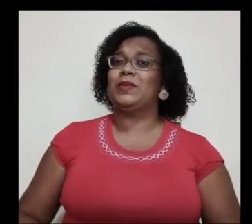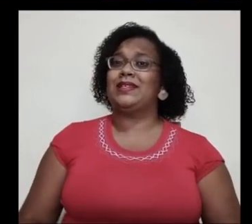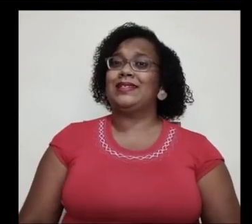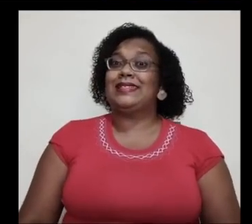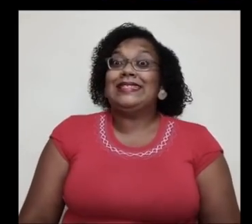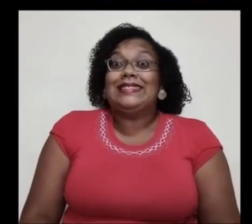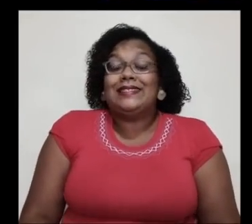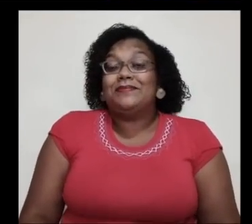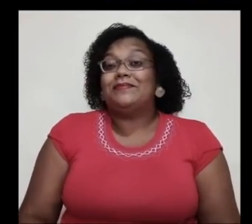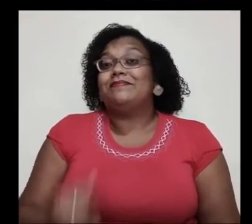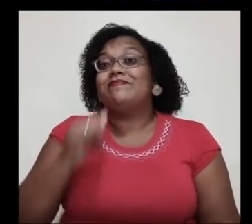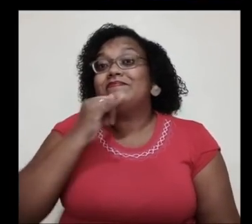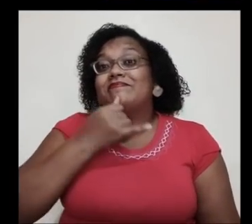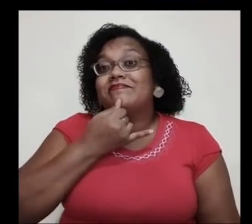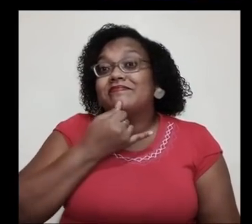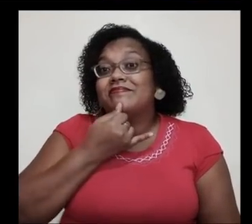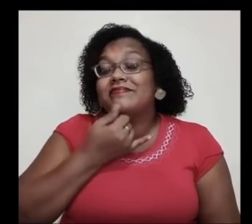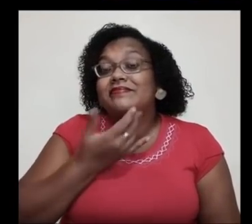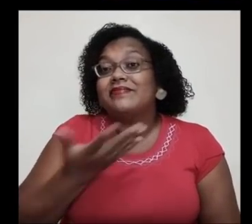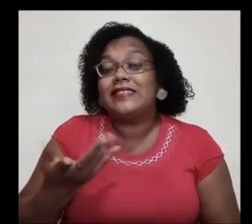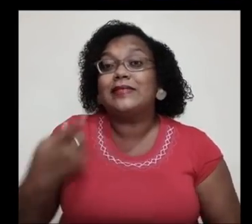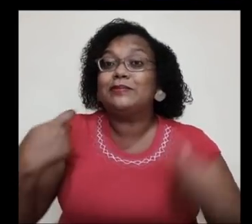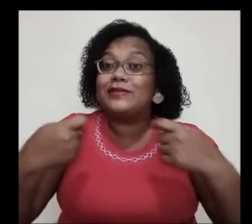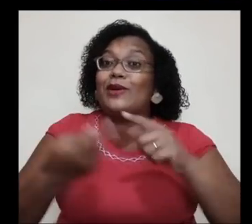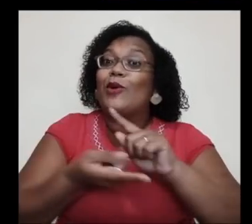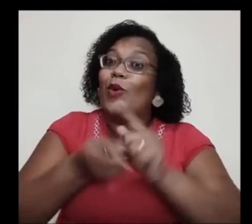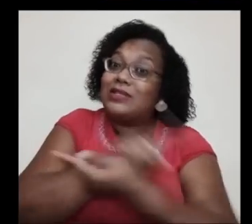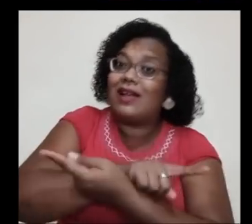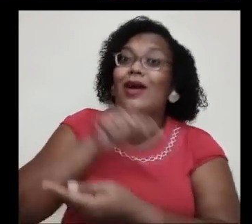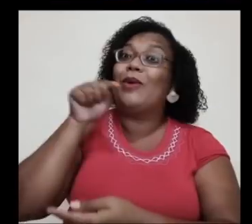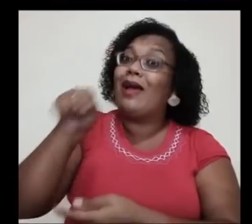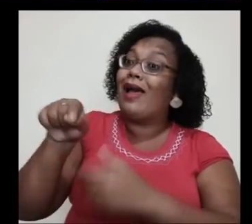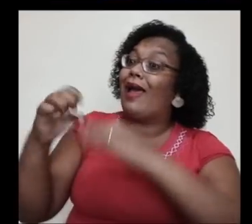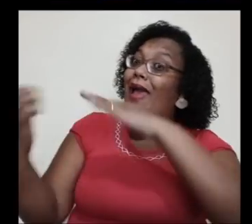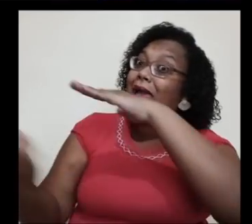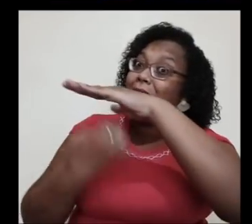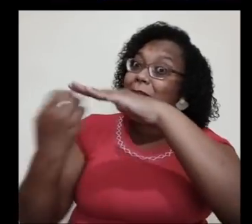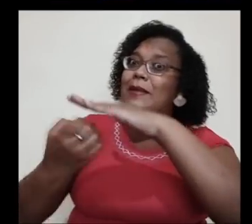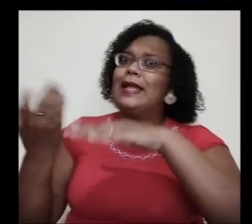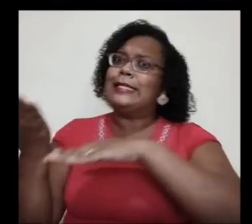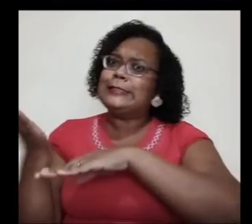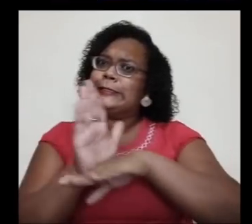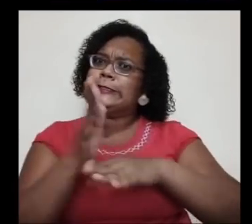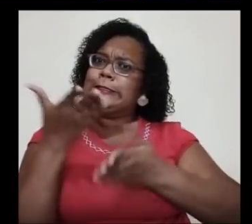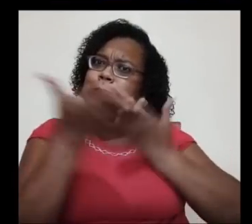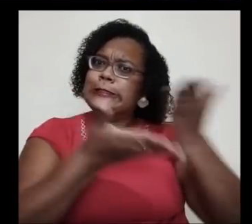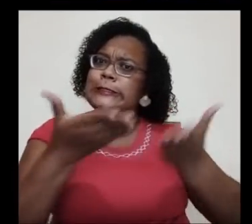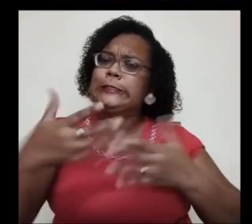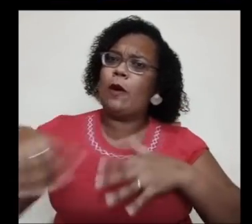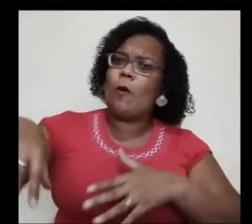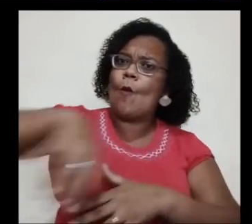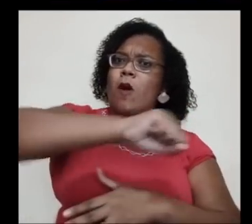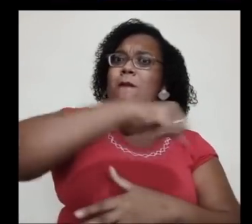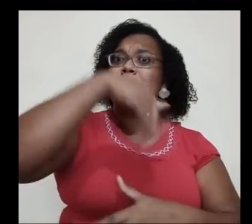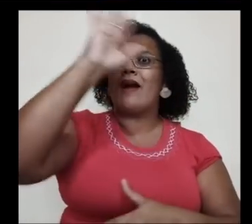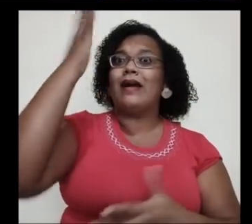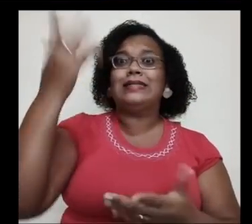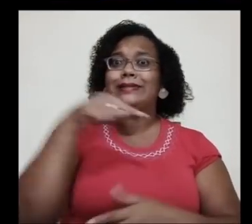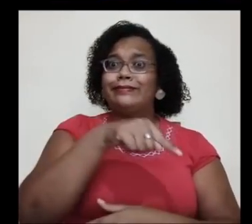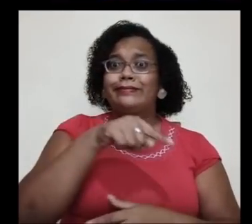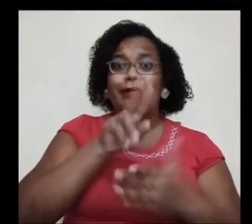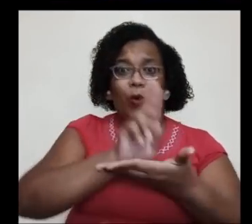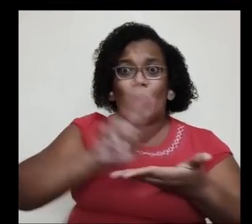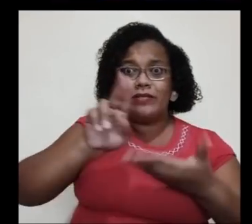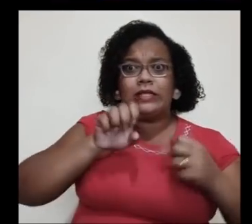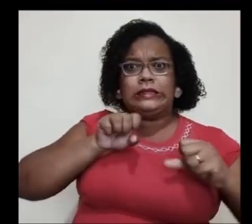muito mais. Significa que as universidades estão fazendo um esforço, mas nós temos ainda uma deficiência básica, porque o papel fundamental das